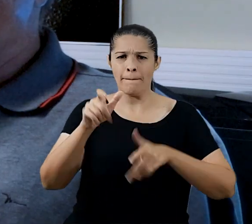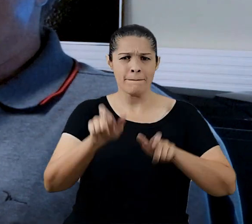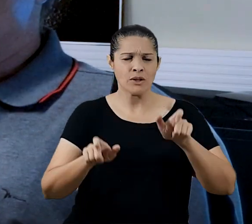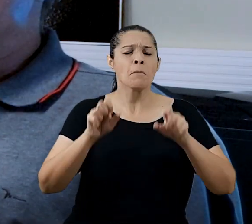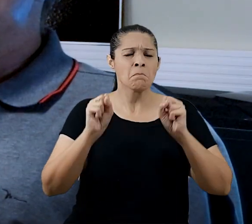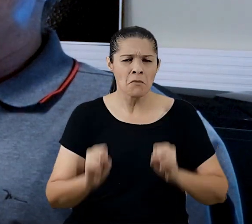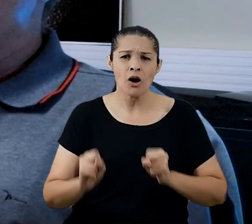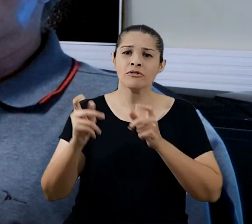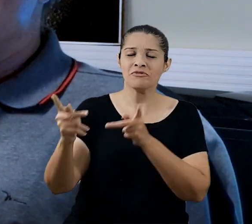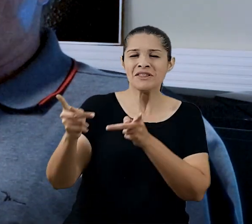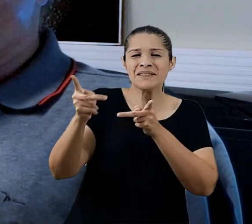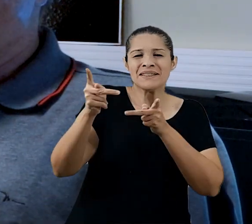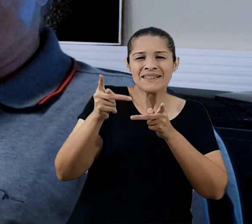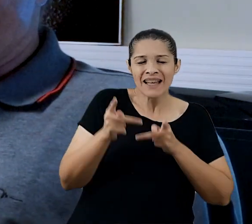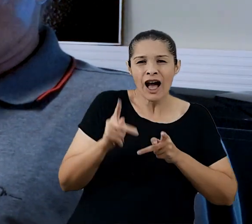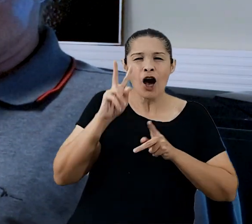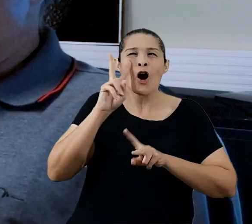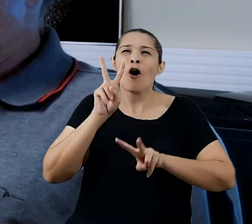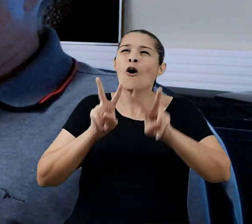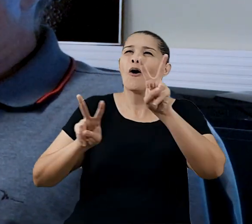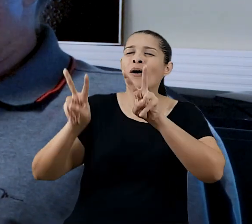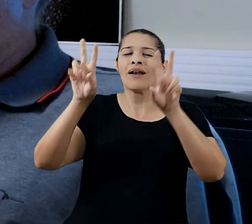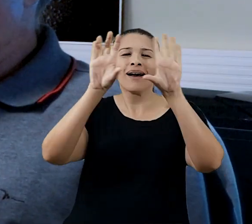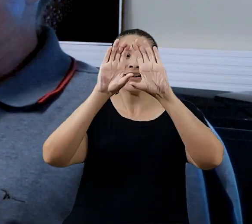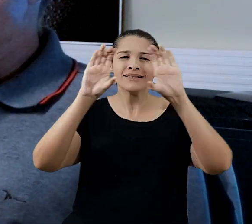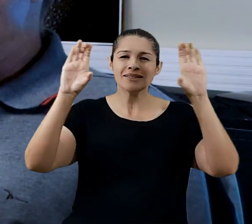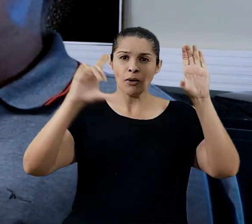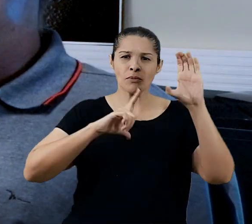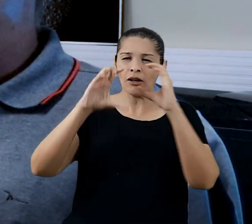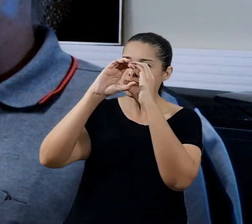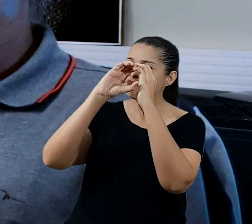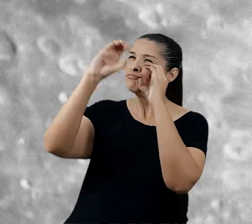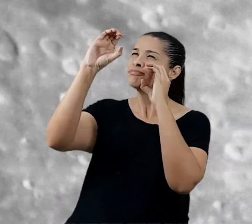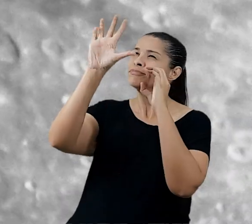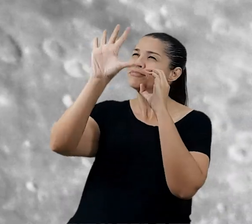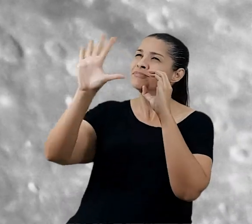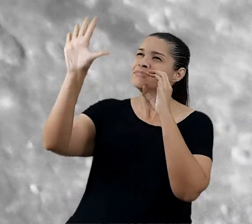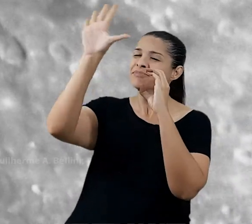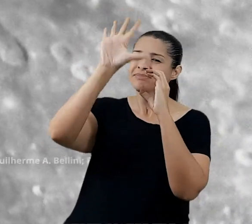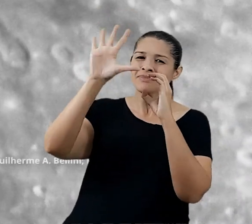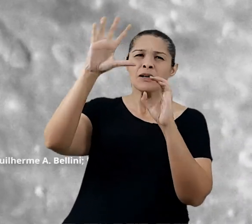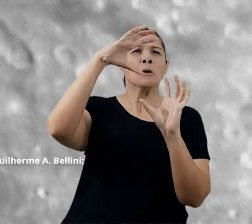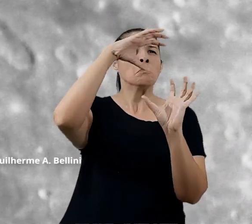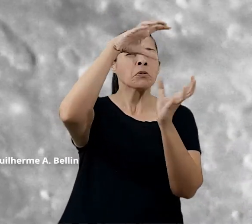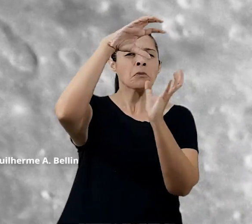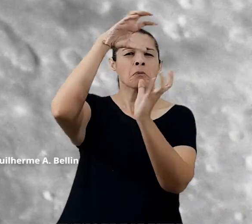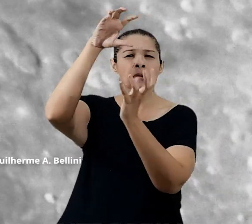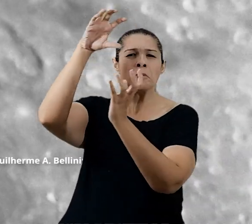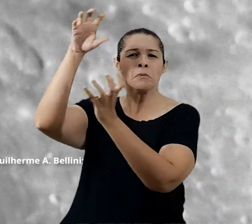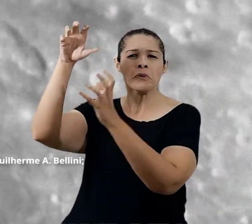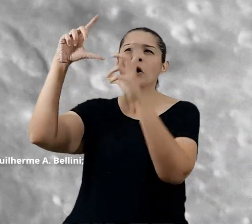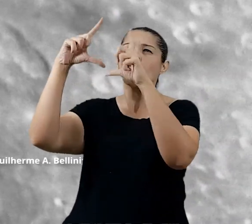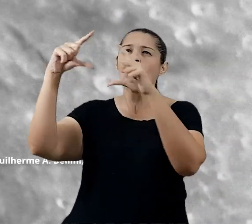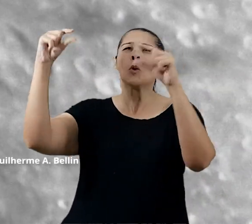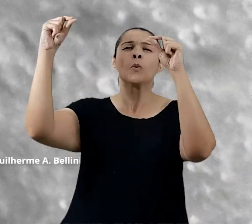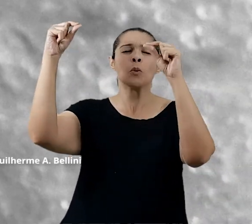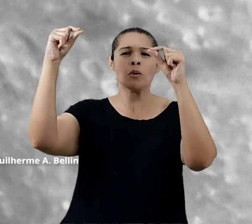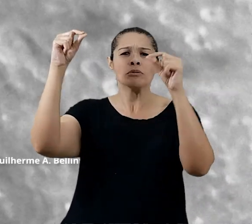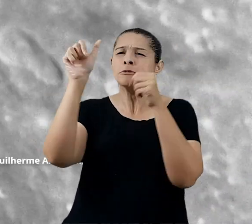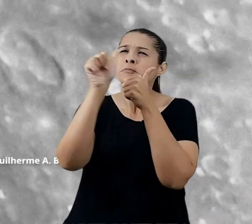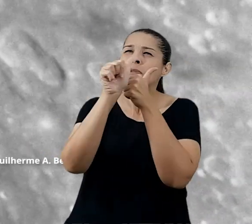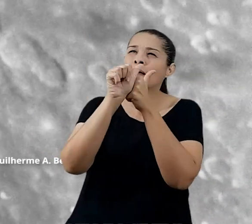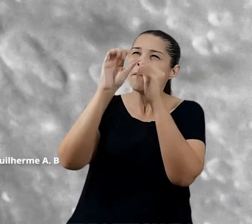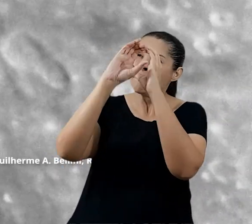visitar, observar o céu com os telescópios, né? Observar as crateras da Lua, as montanhas da Lua, bem de